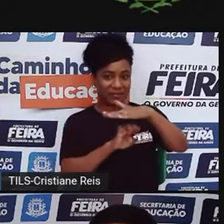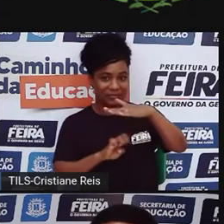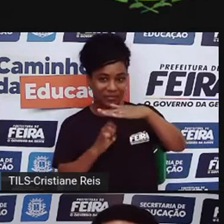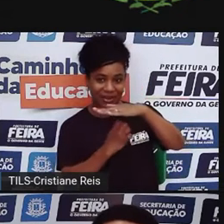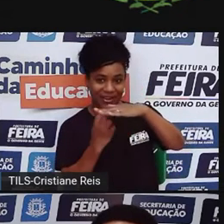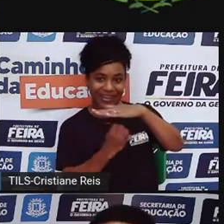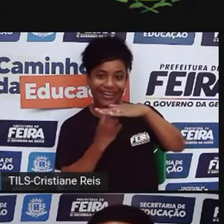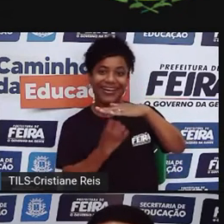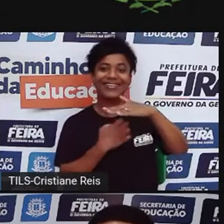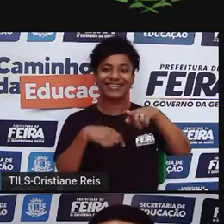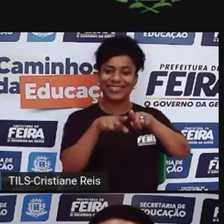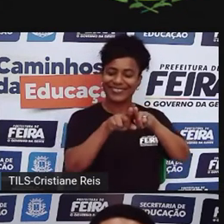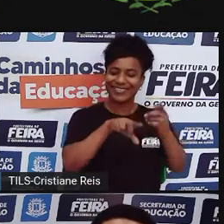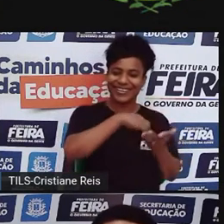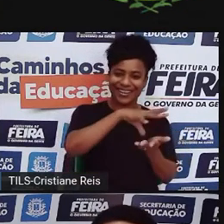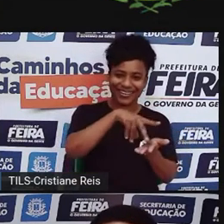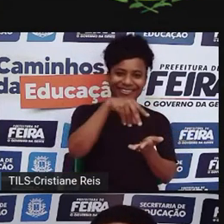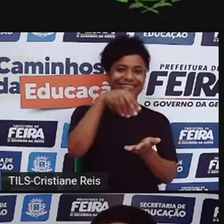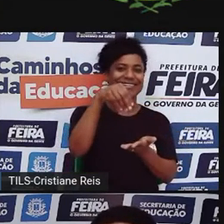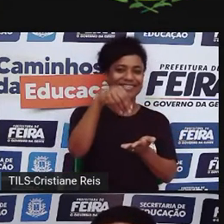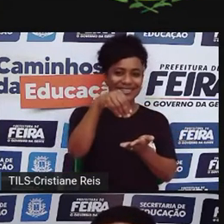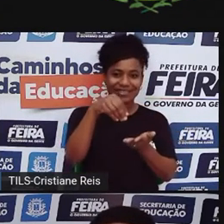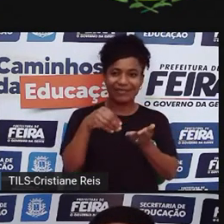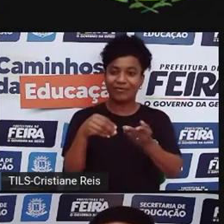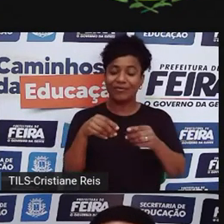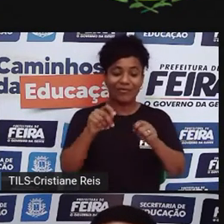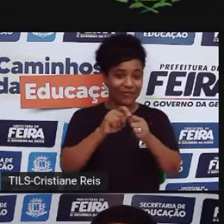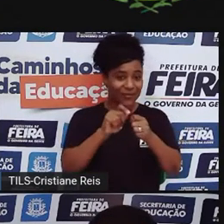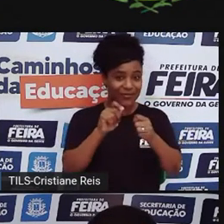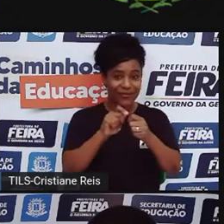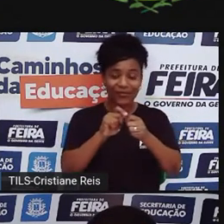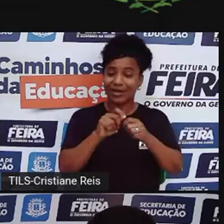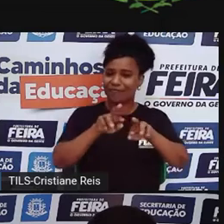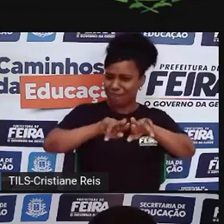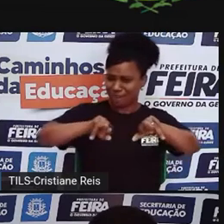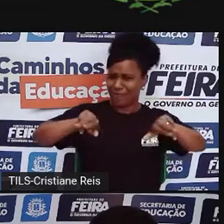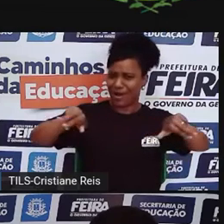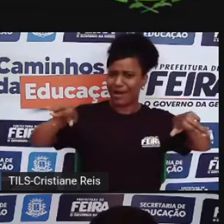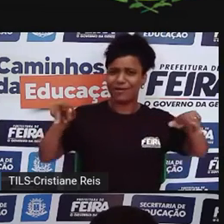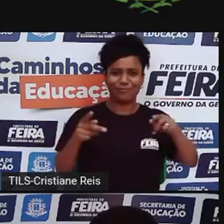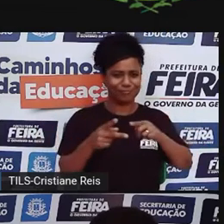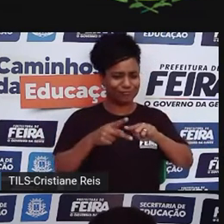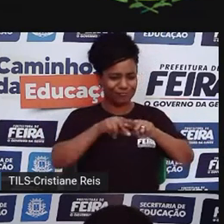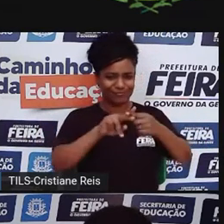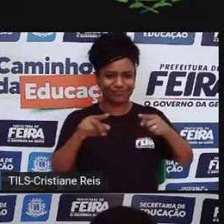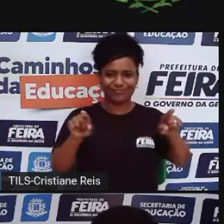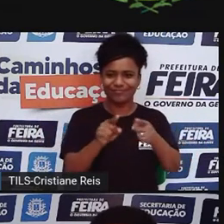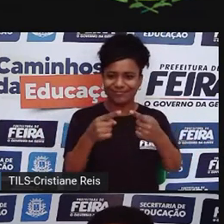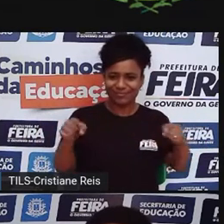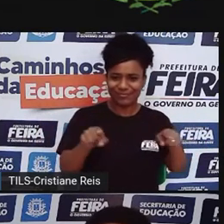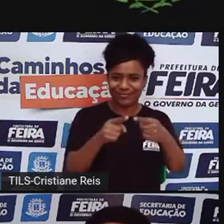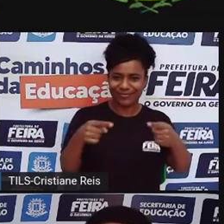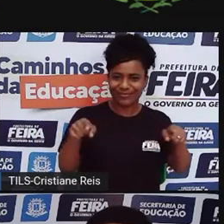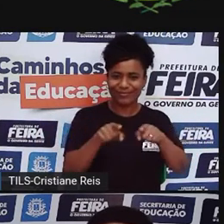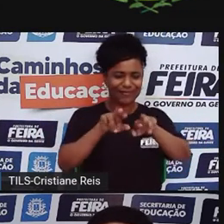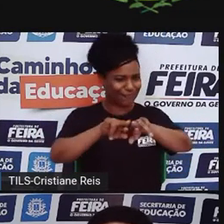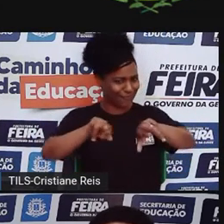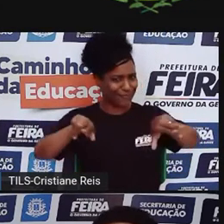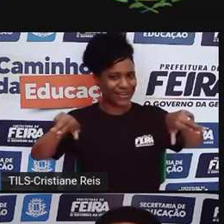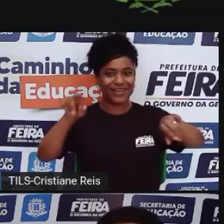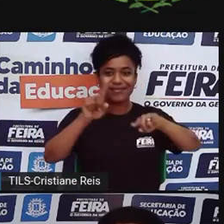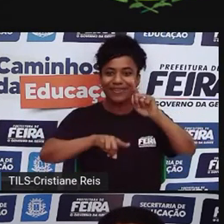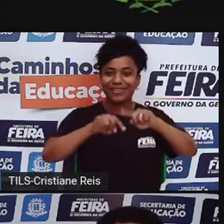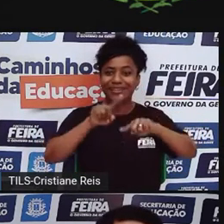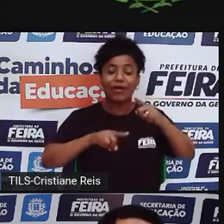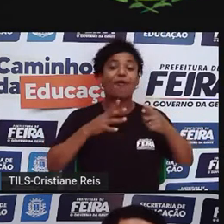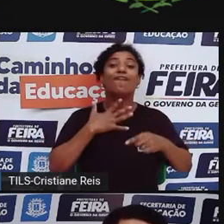você produz instrumentos, cria instrumentos de forma artesanal, né? E aí eu queria que você falasse um pouquinho mais para a gente sobre